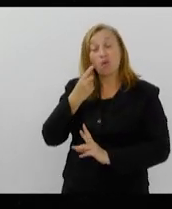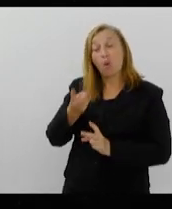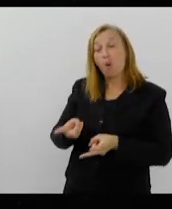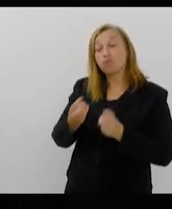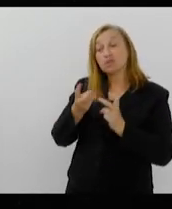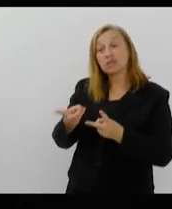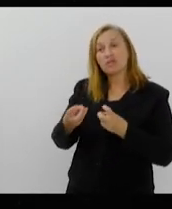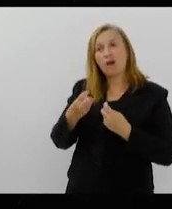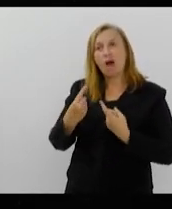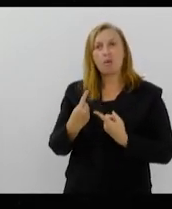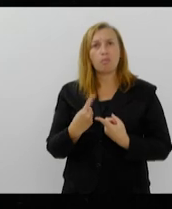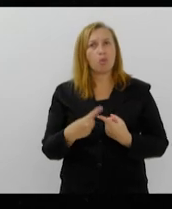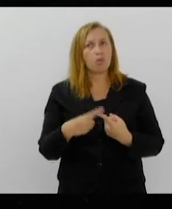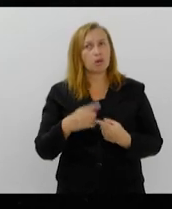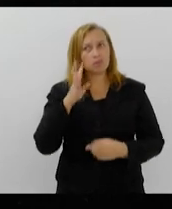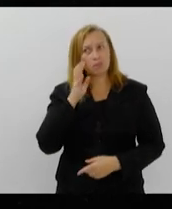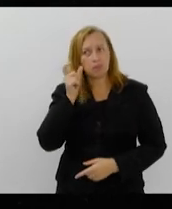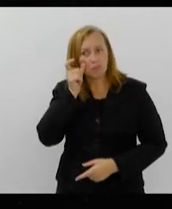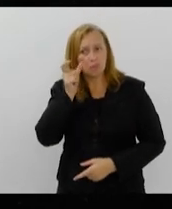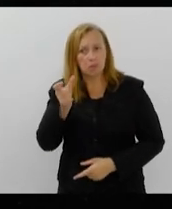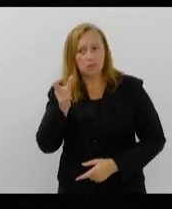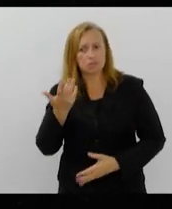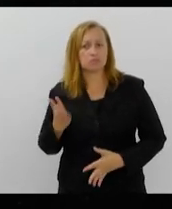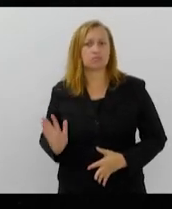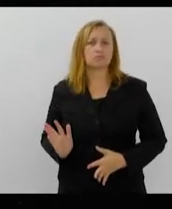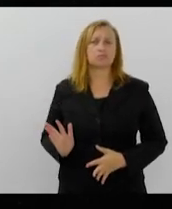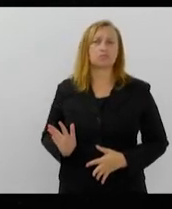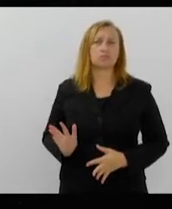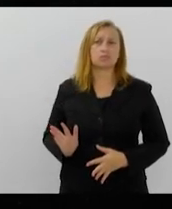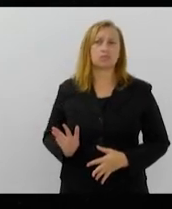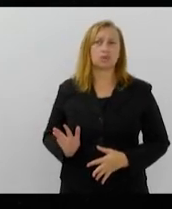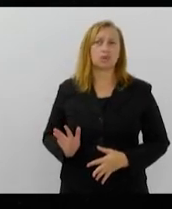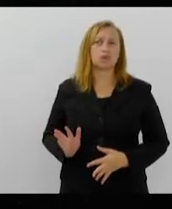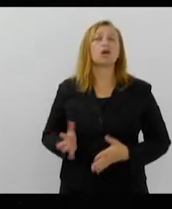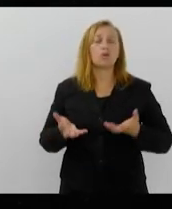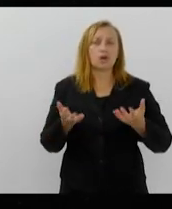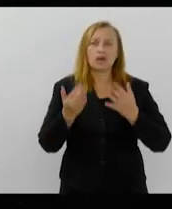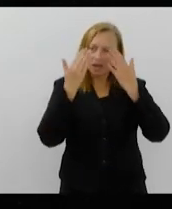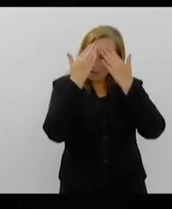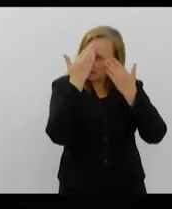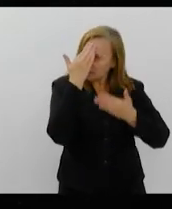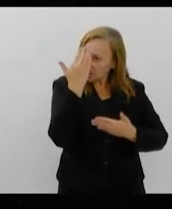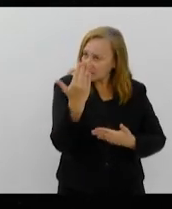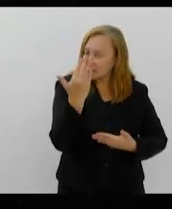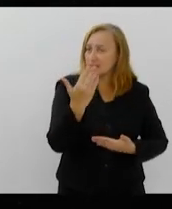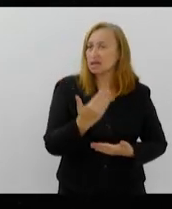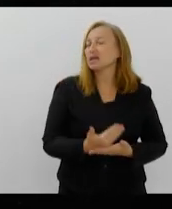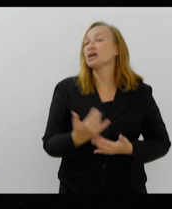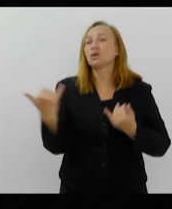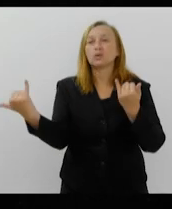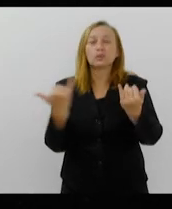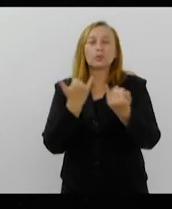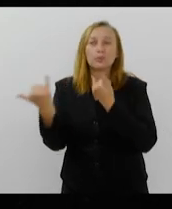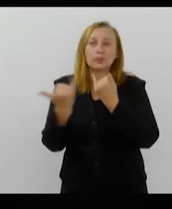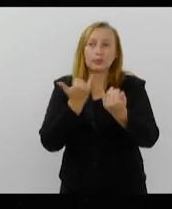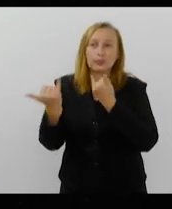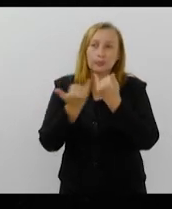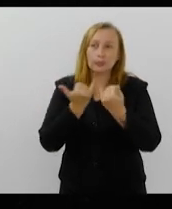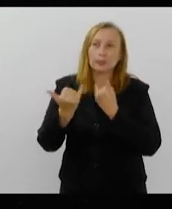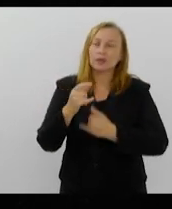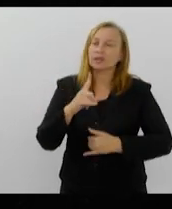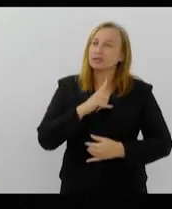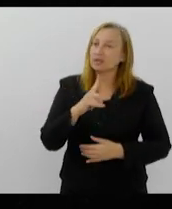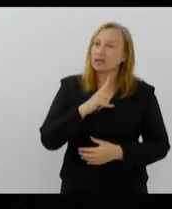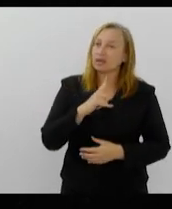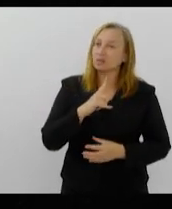verificar, porque me chamaram a atenção, né? Eu quero agradecer aqui as informações, nós temos